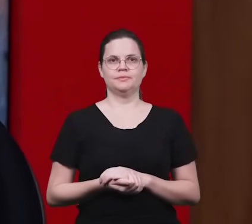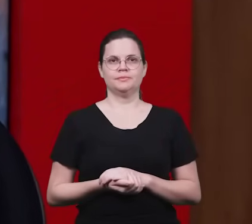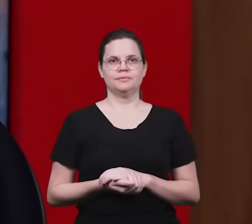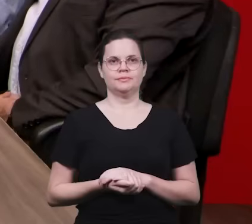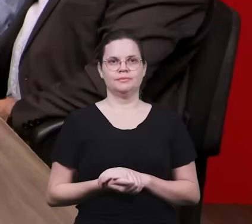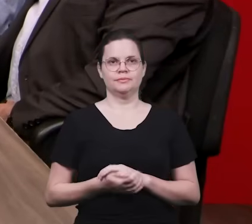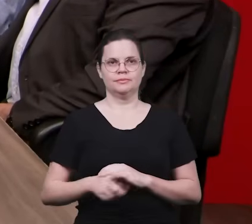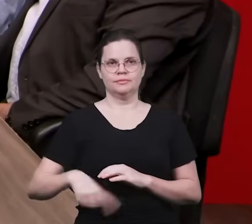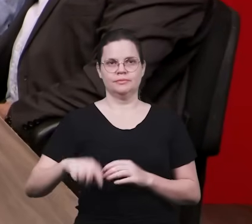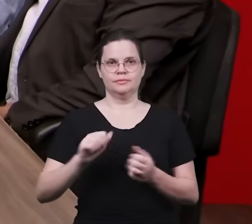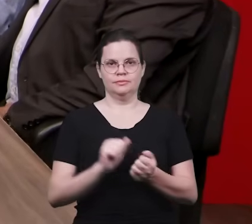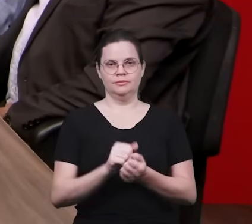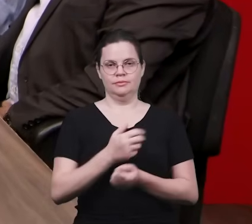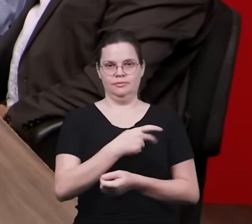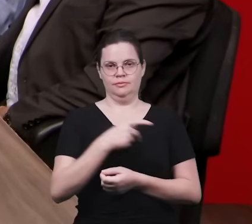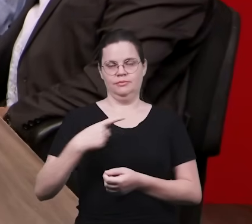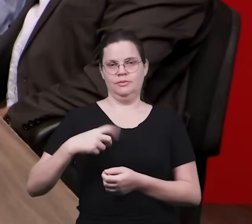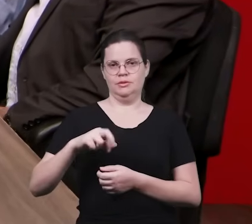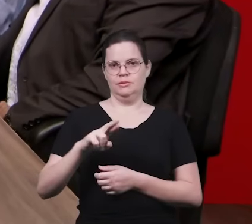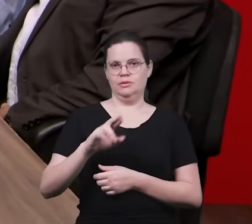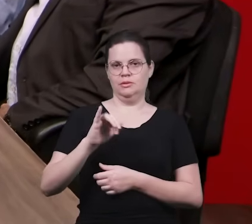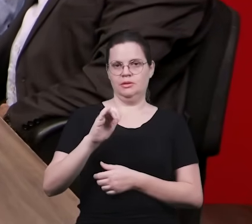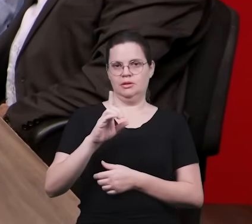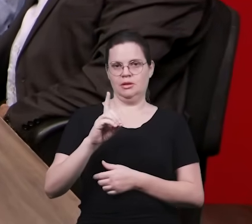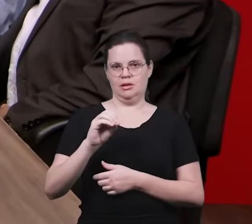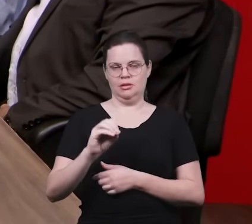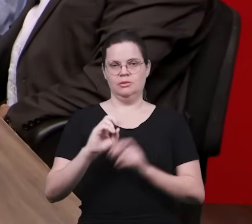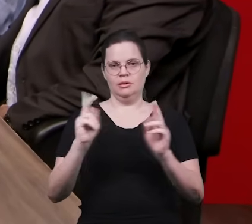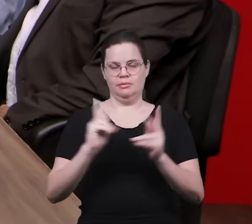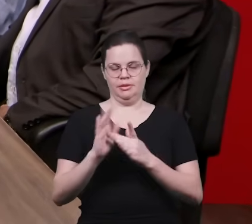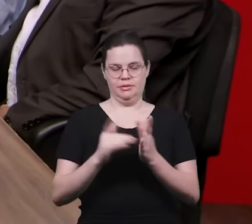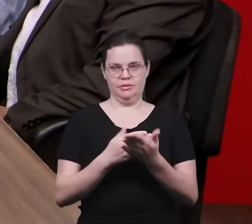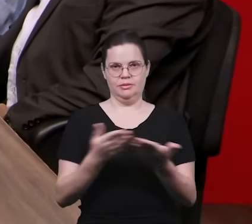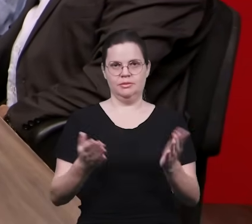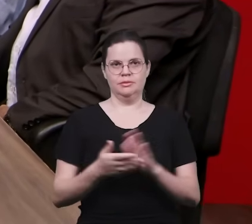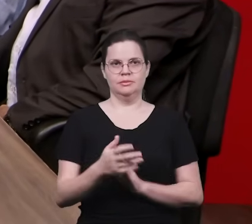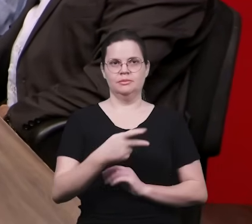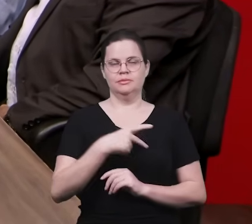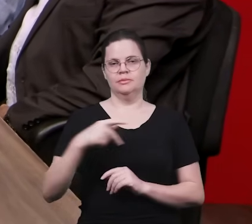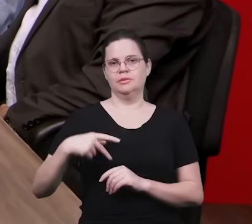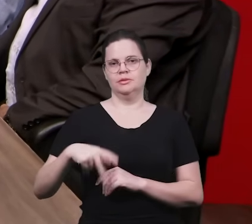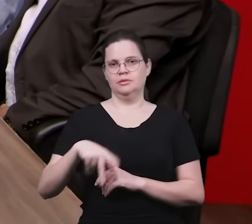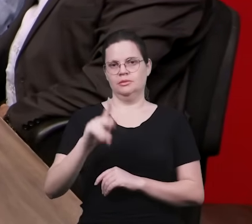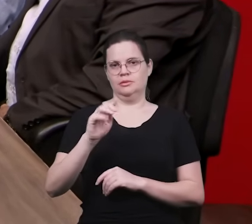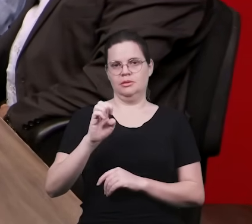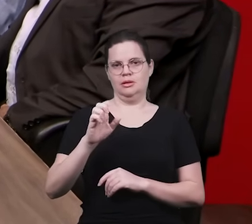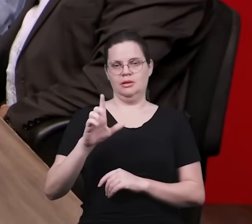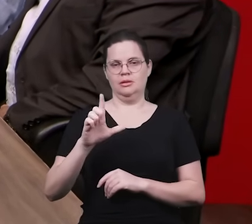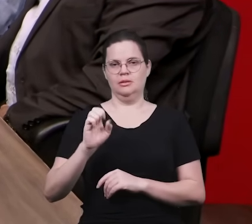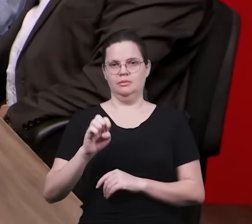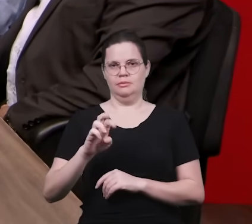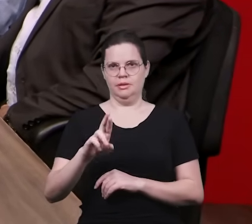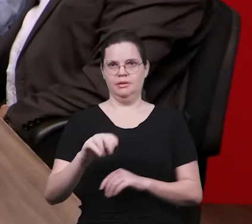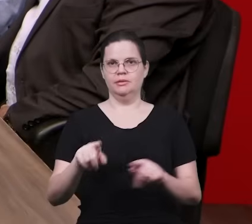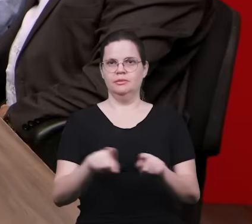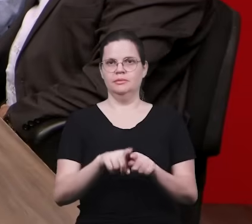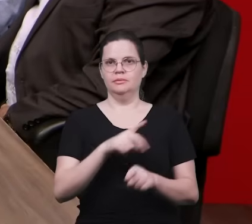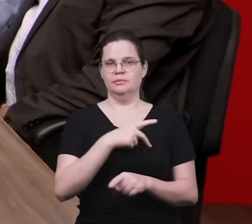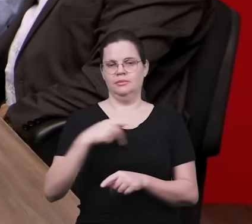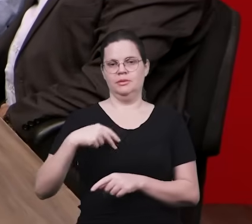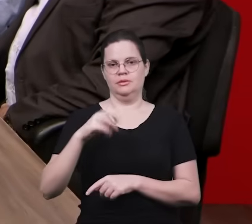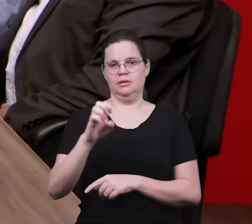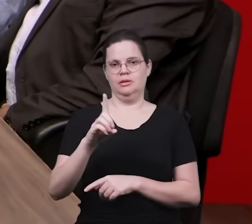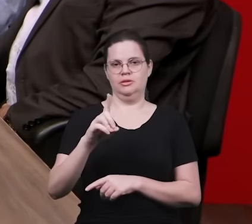aqui com o pastor Ricardo Zoen. Amém. A paz do Senhor para todos. Pastor Kleber Freitas. Paz do Senhor. E pastor